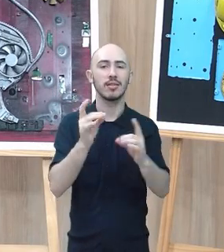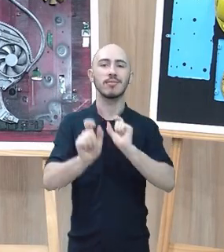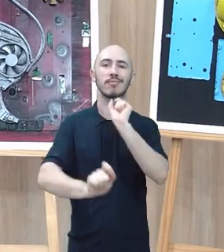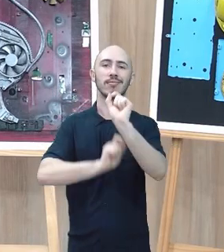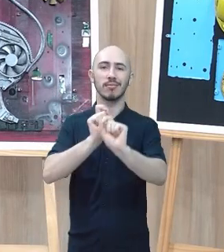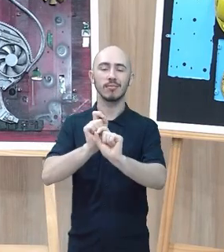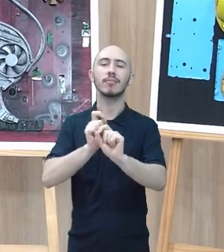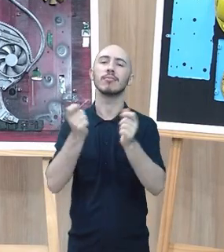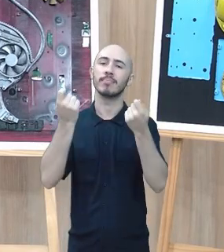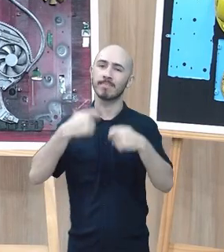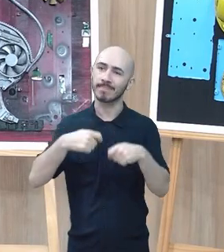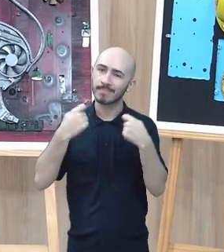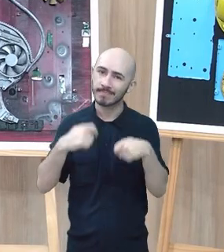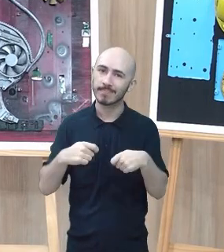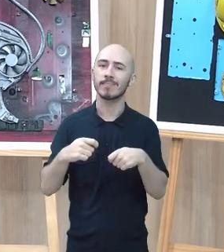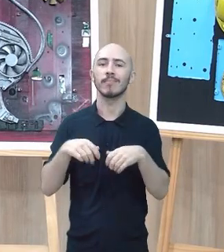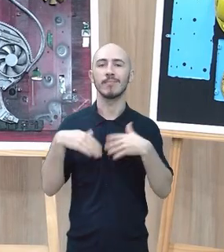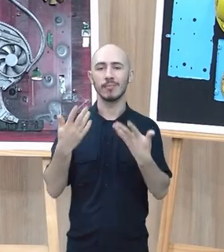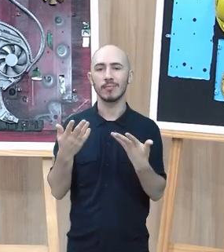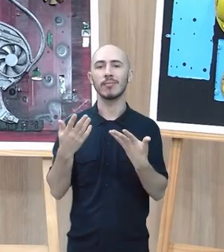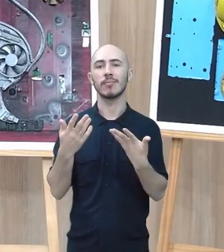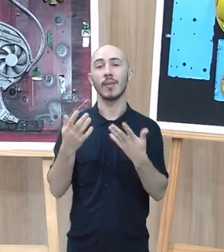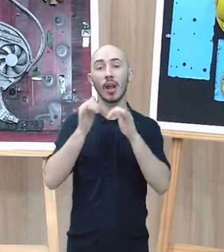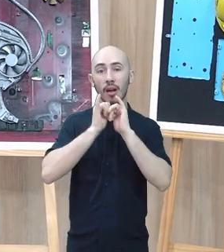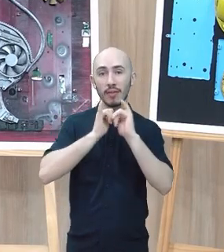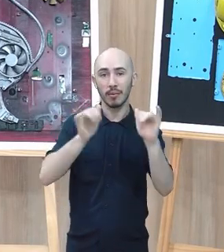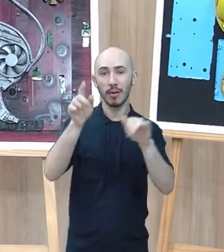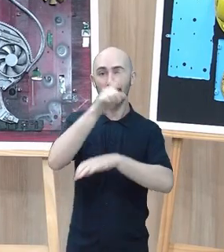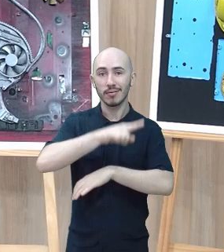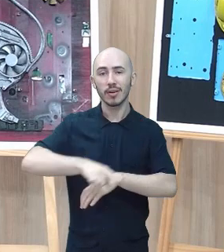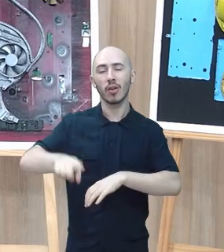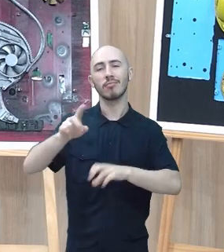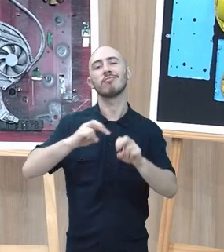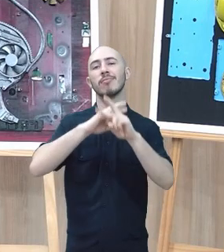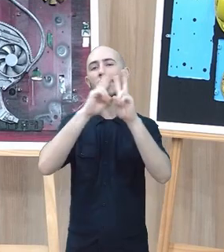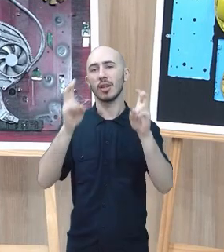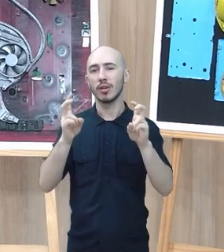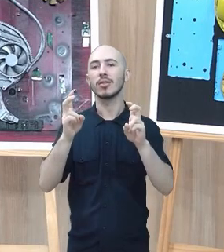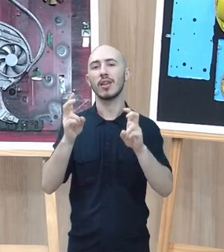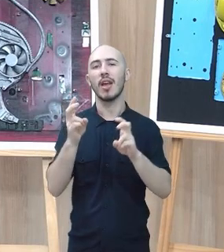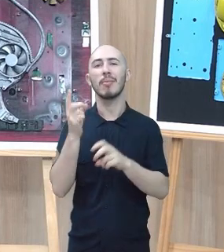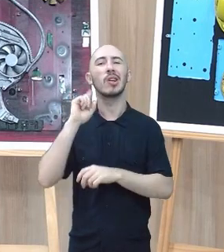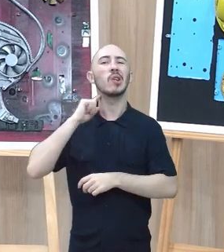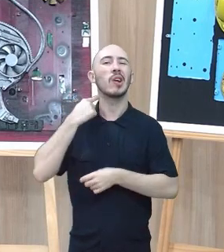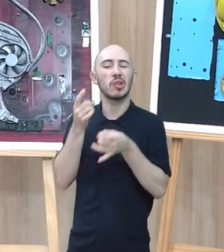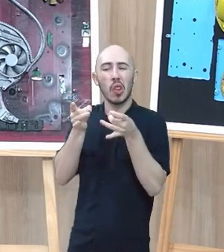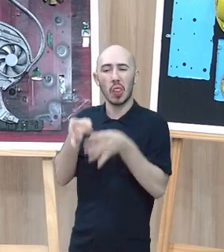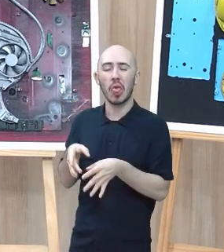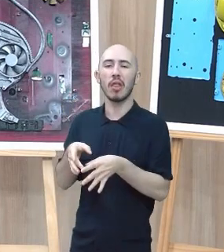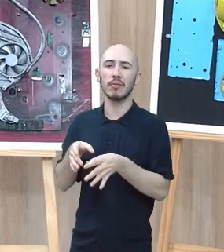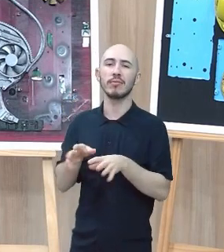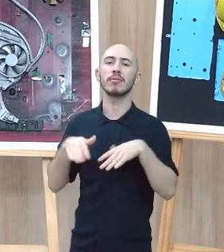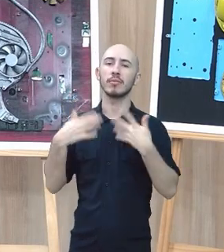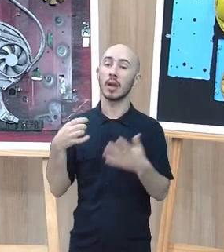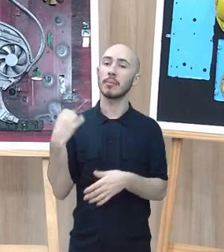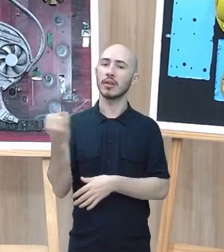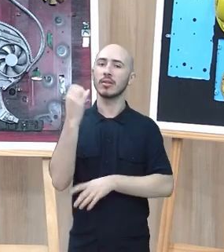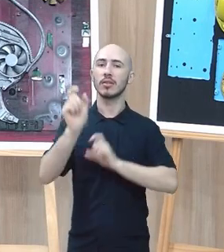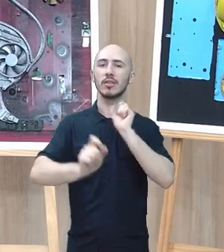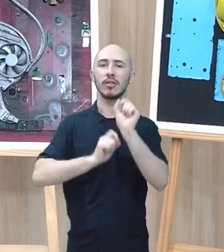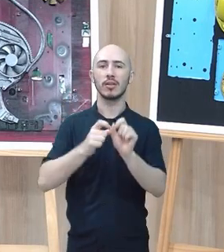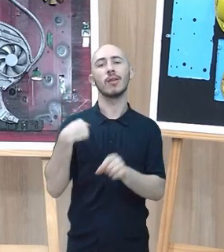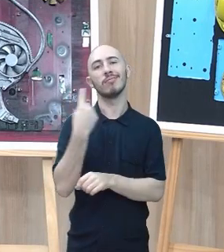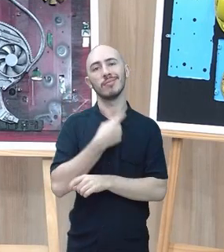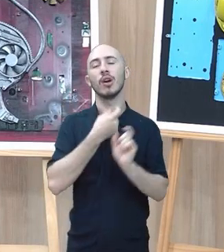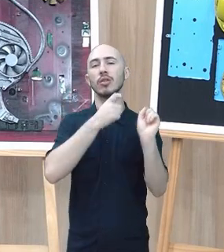ficar atento, né, dar esse recado aí sobre a questão dos nossos resíduos sólidos, porque é tão importante a gente